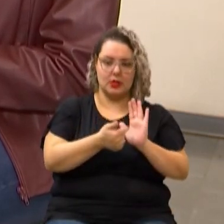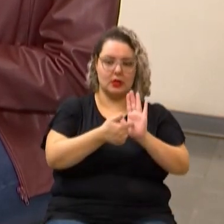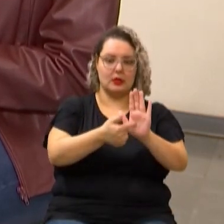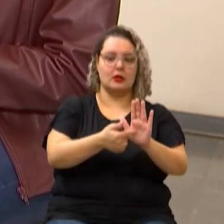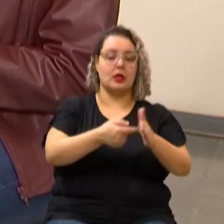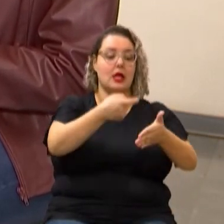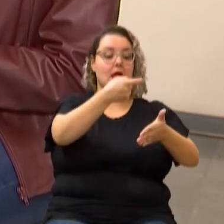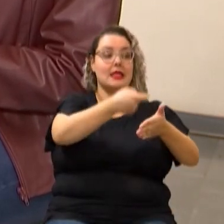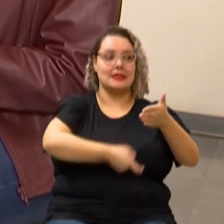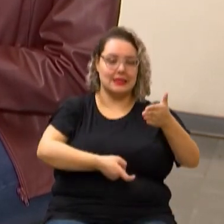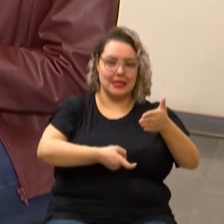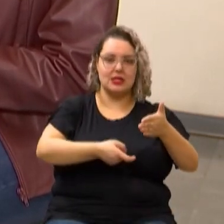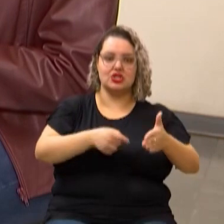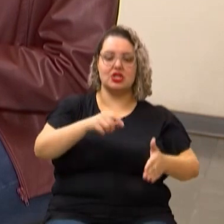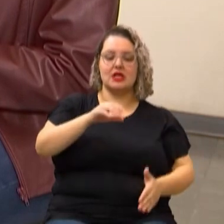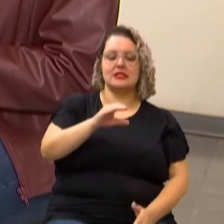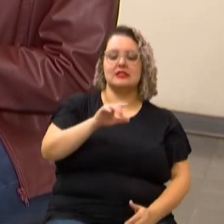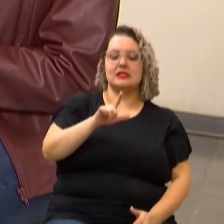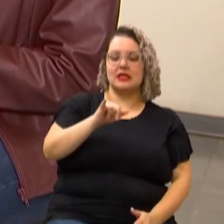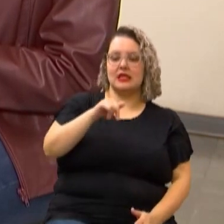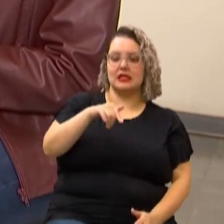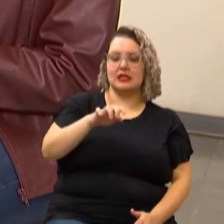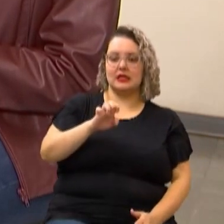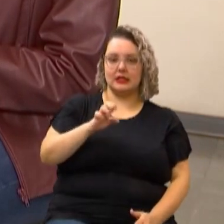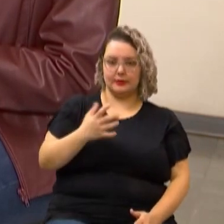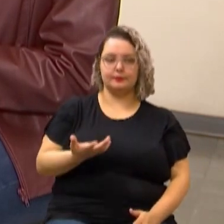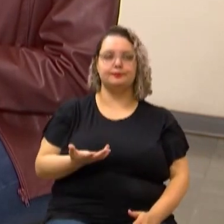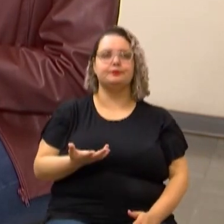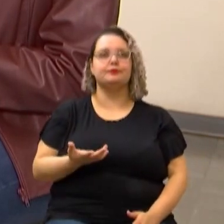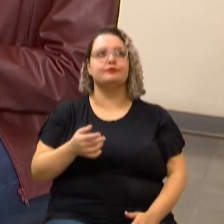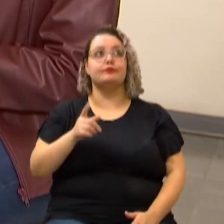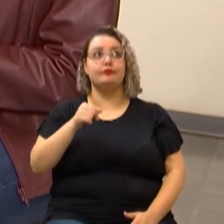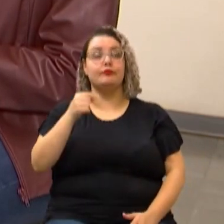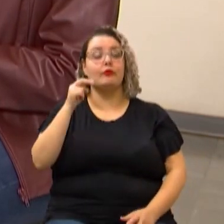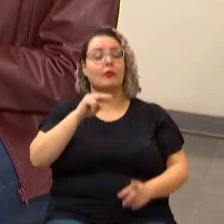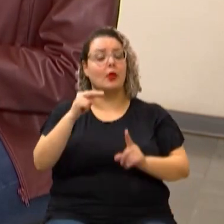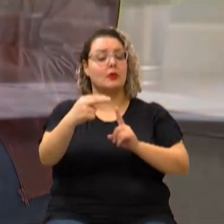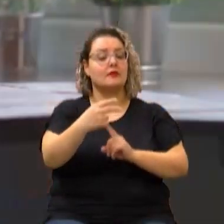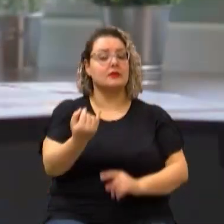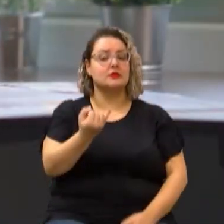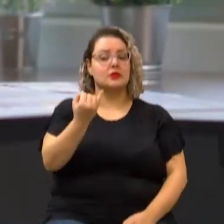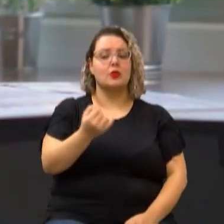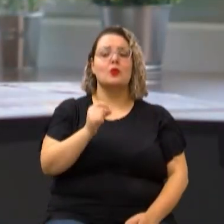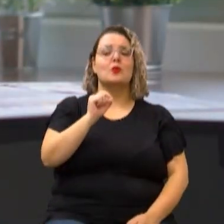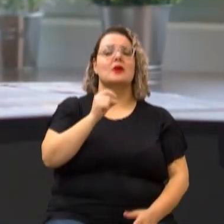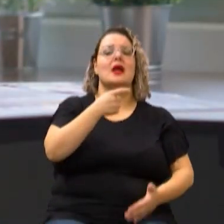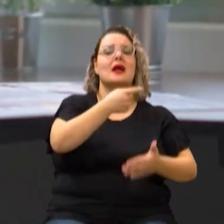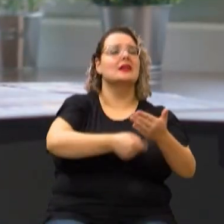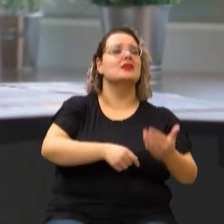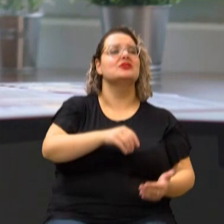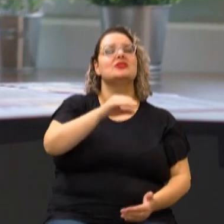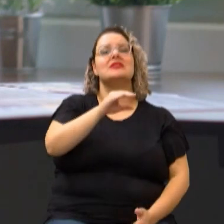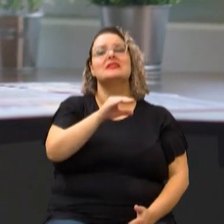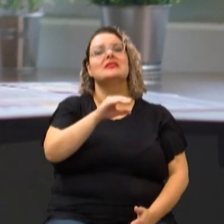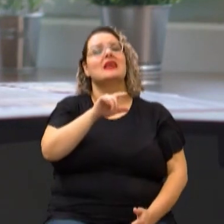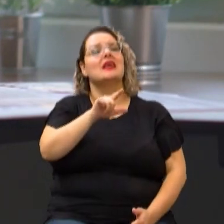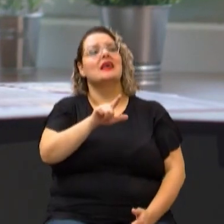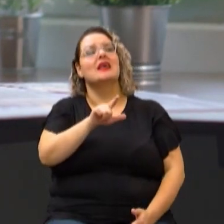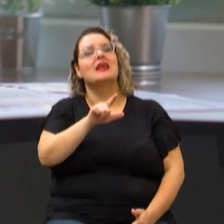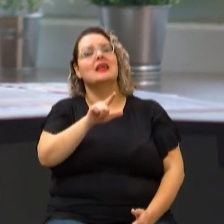de serviços automotivos. Por que eu estou falando do automotivo? Falando do caminhão. Aumentou todos esses